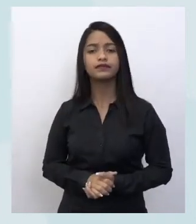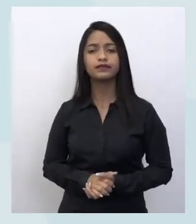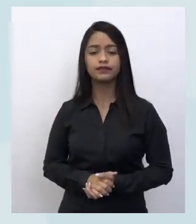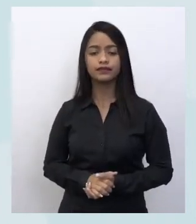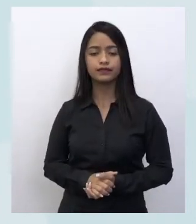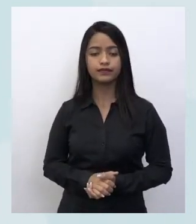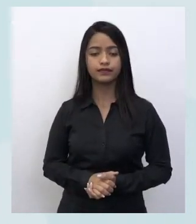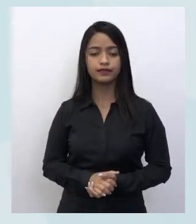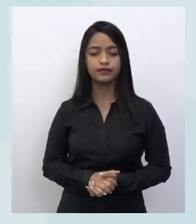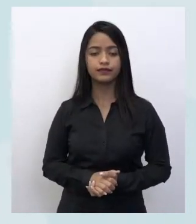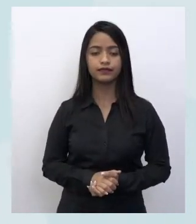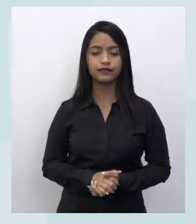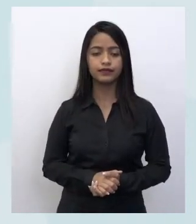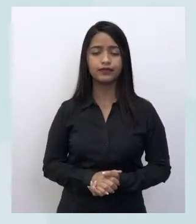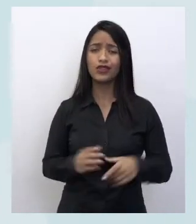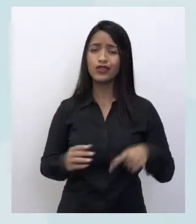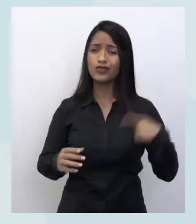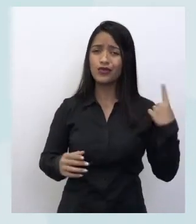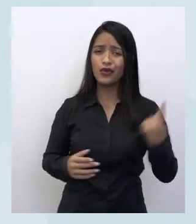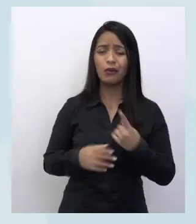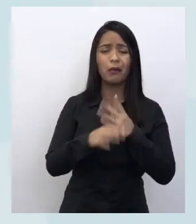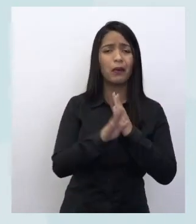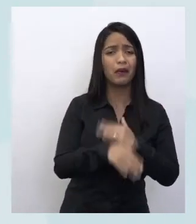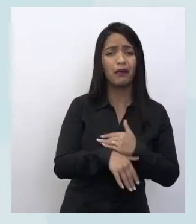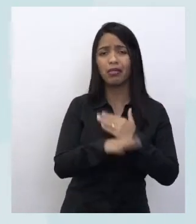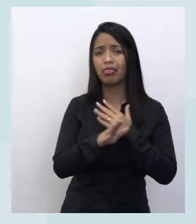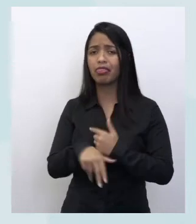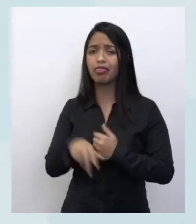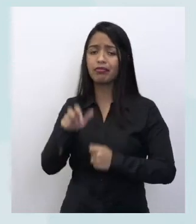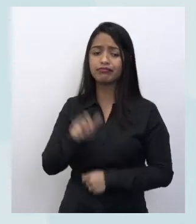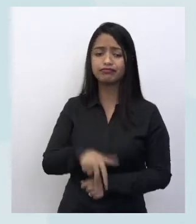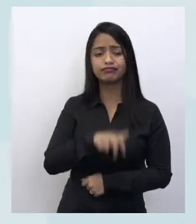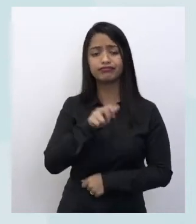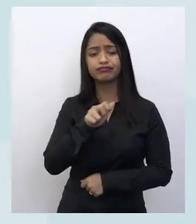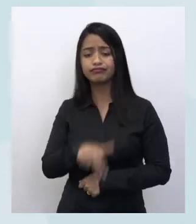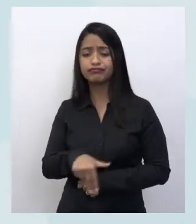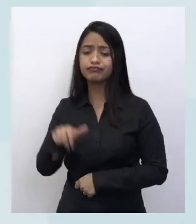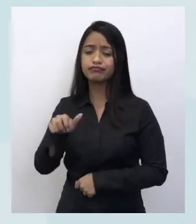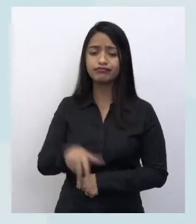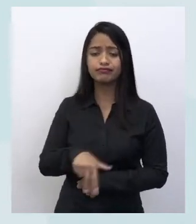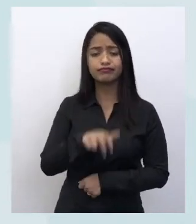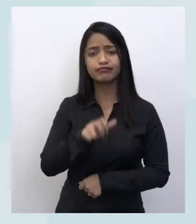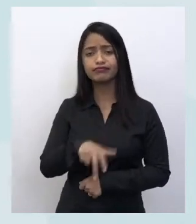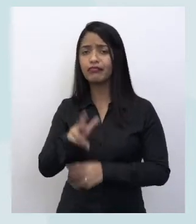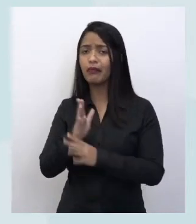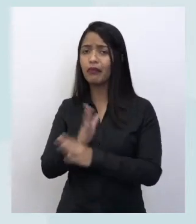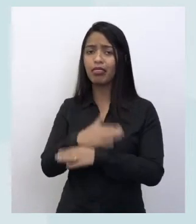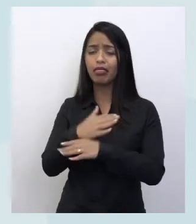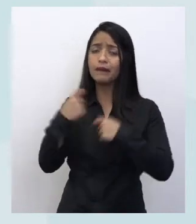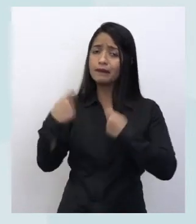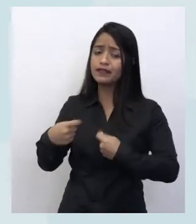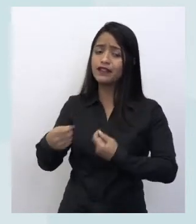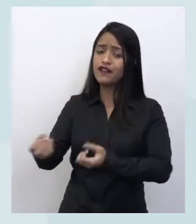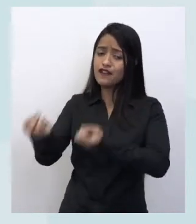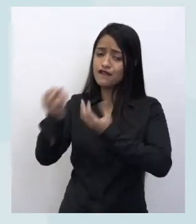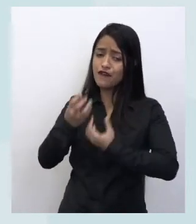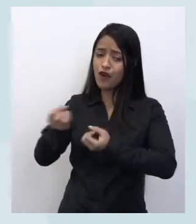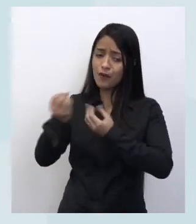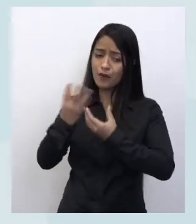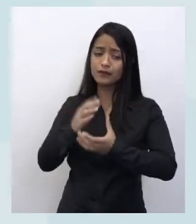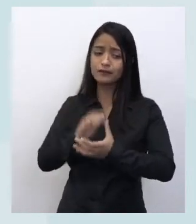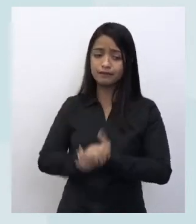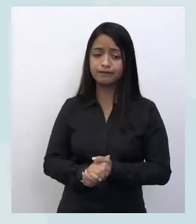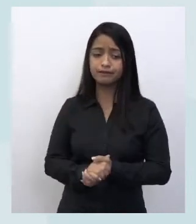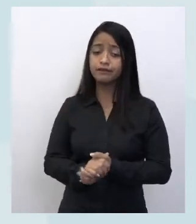senhor, disse ele, andamos perdidos por estas terras e muito precisamos de informações. E contou